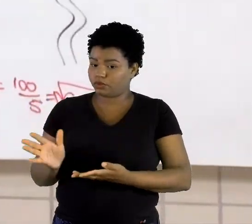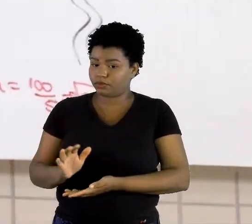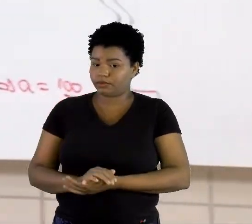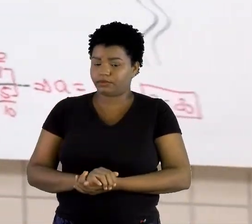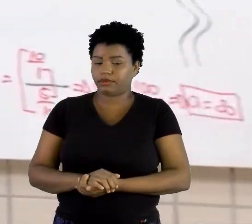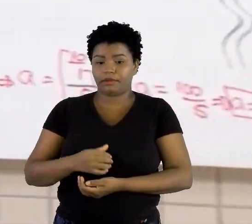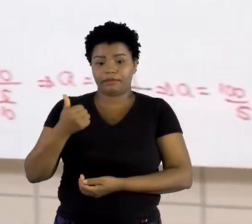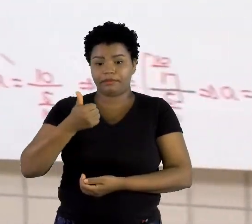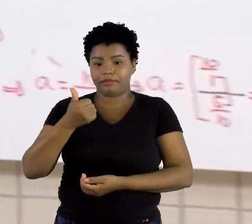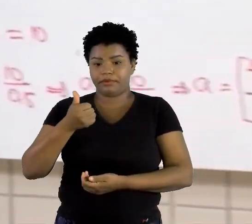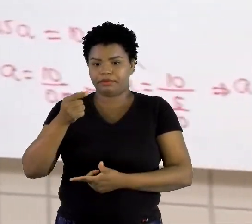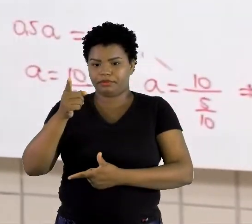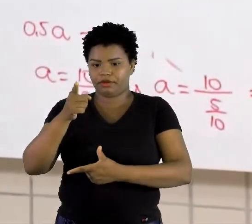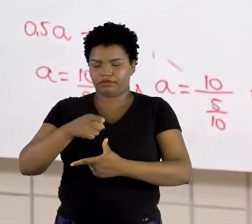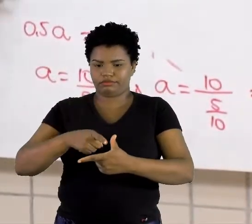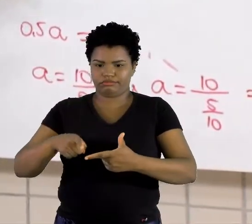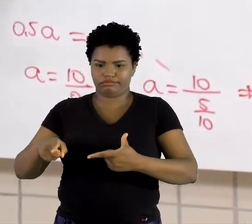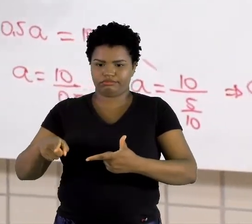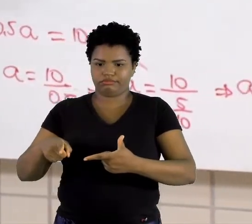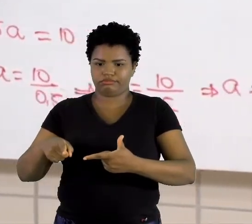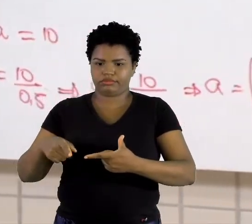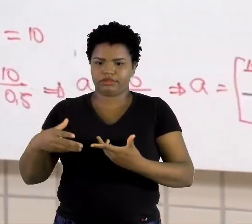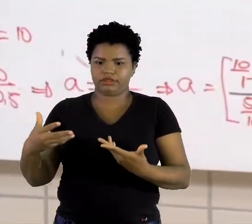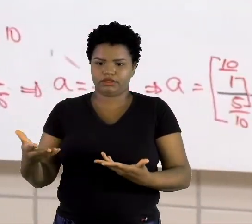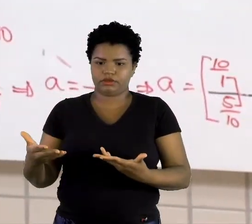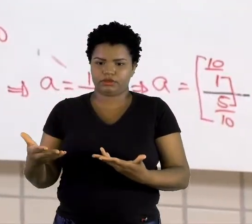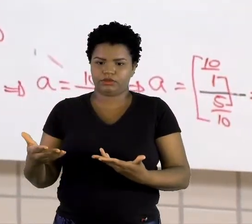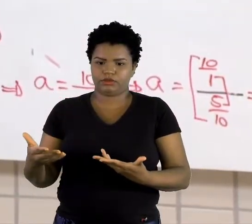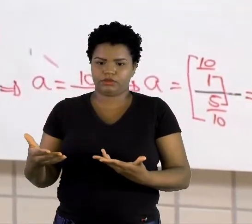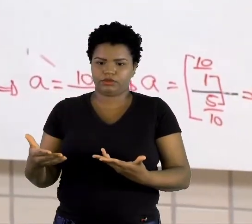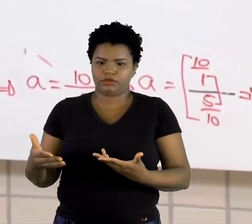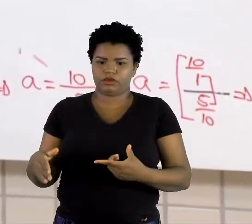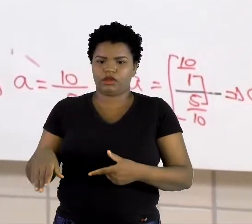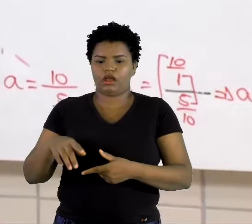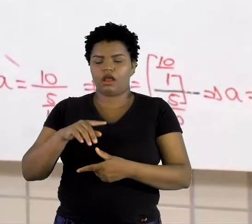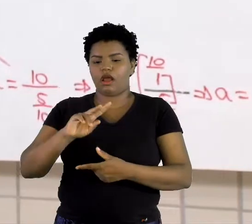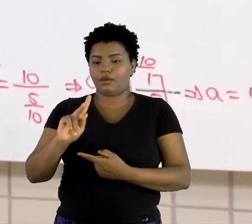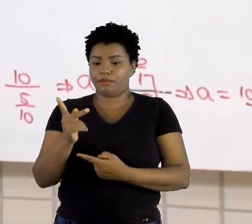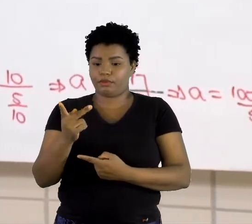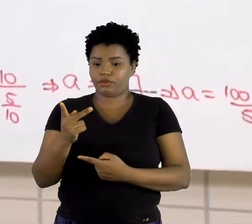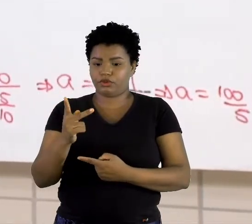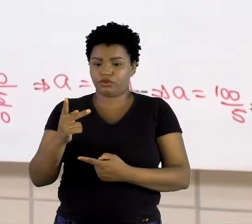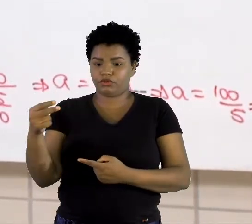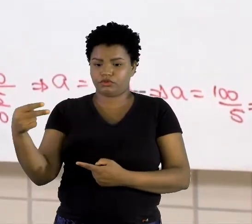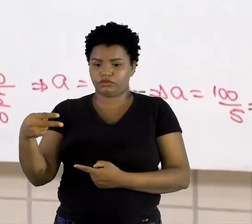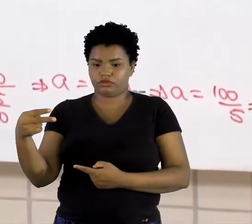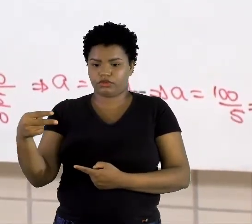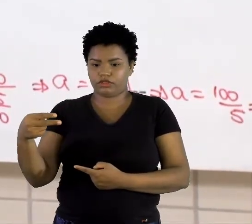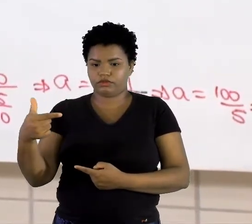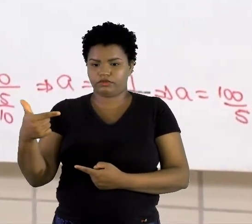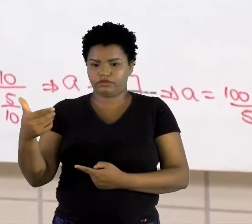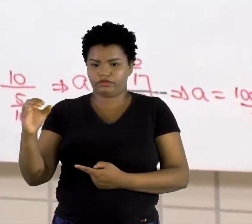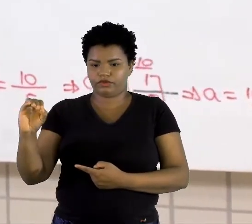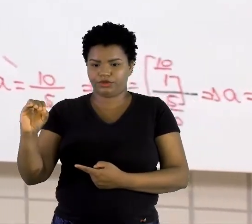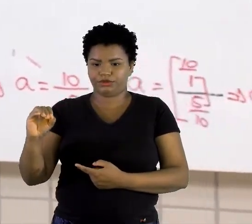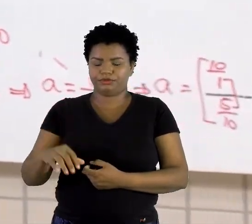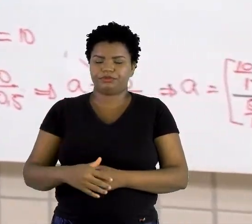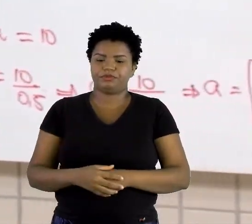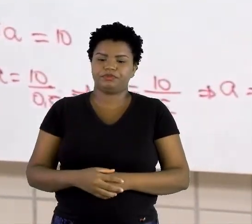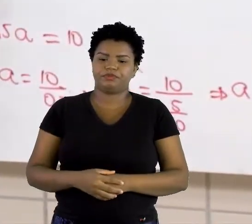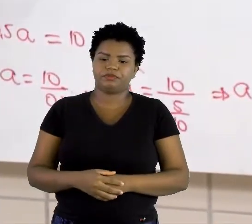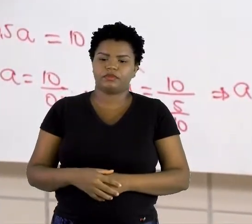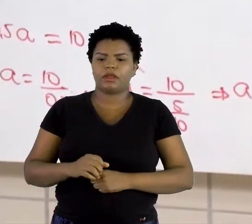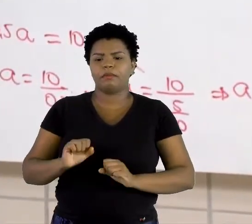da primeira reta. Então, nesse exemplo, aqui vai valer 20. Bom, eu poderia